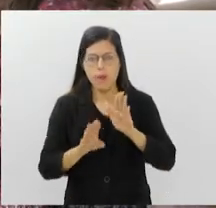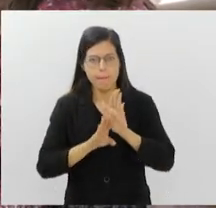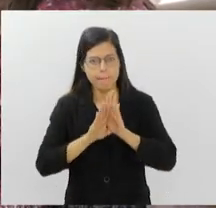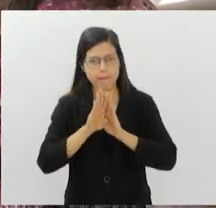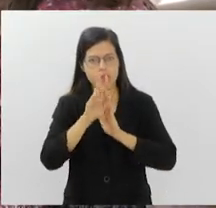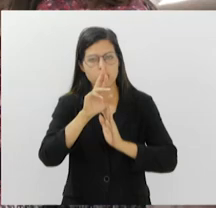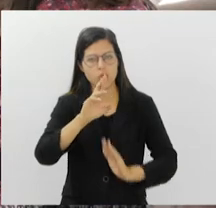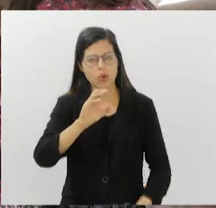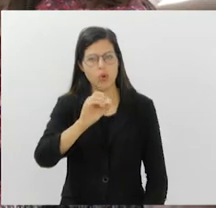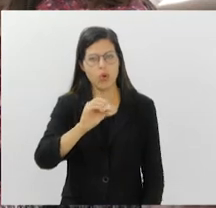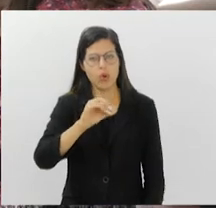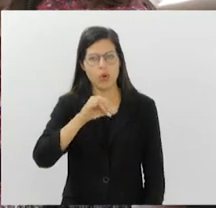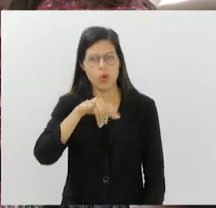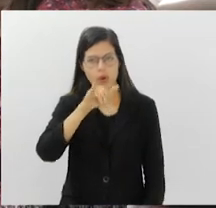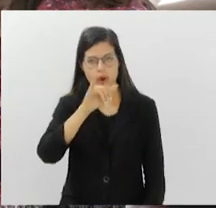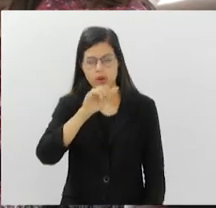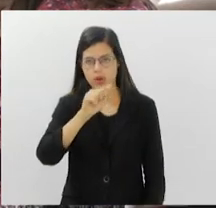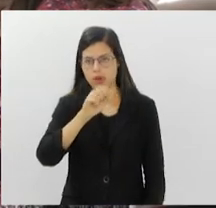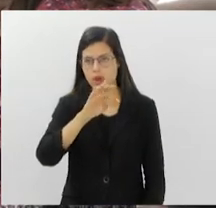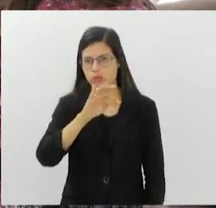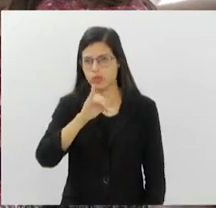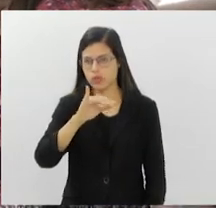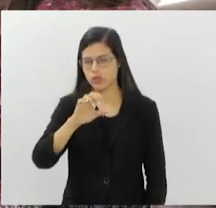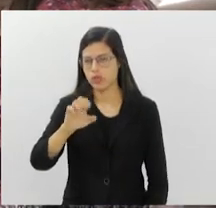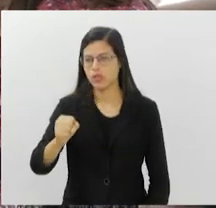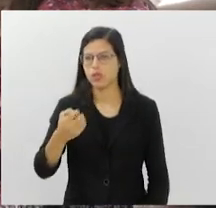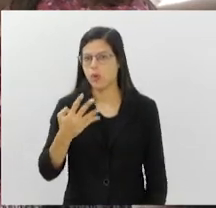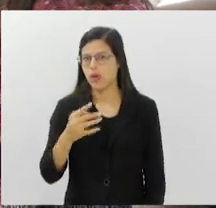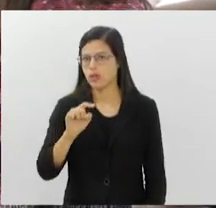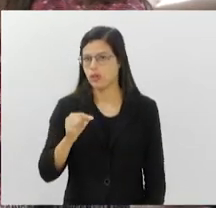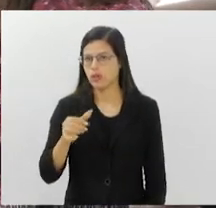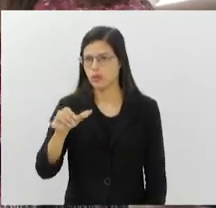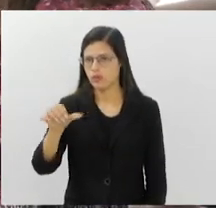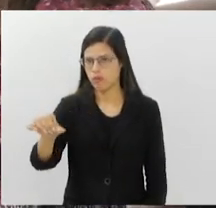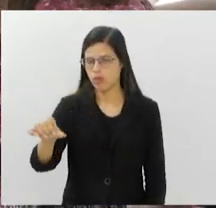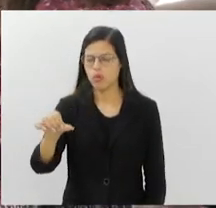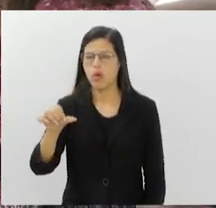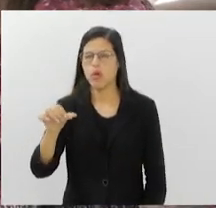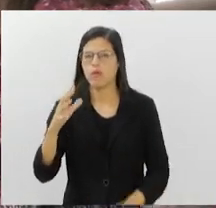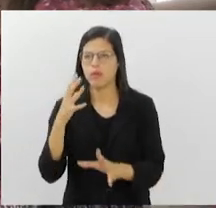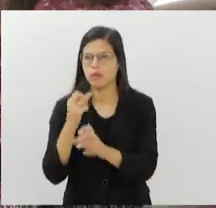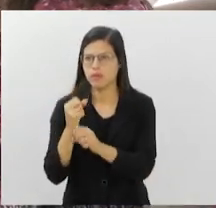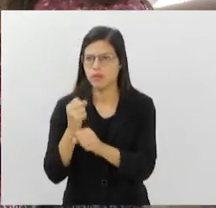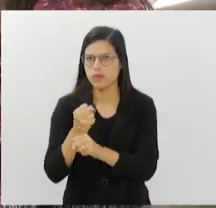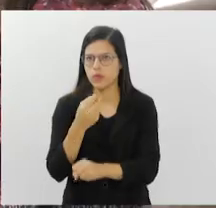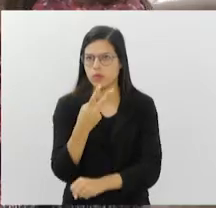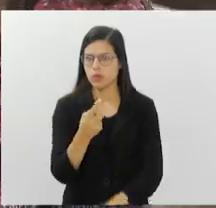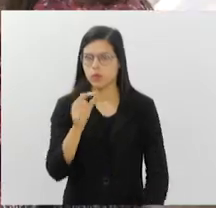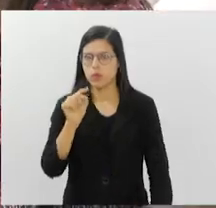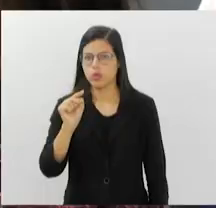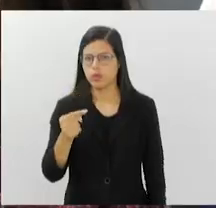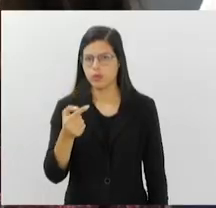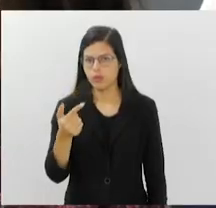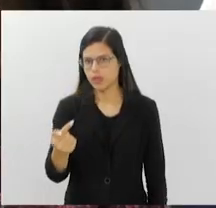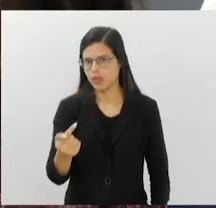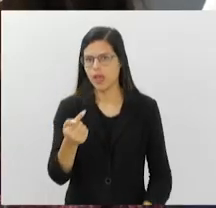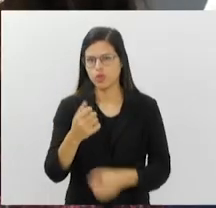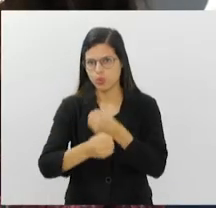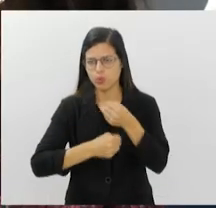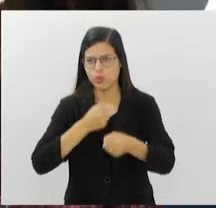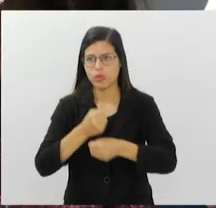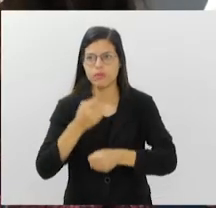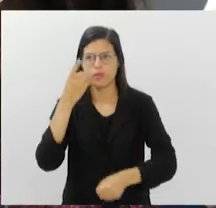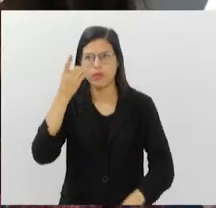e participações especiais de 4,9% e no acumulado do ano de 2,7%. O deputado